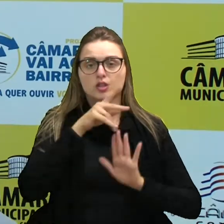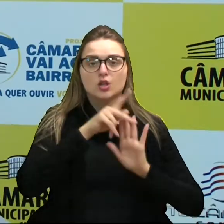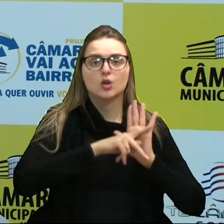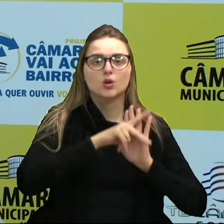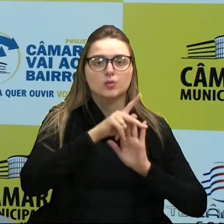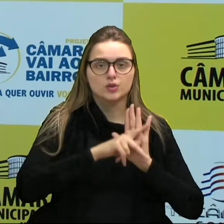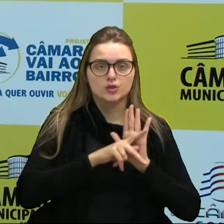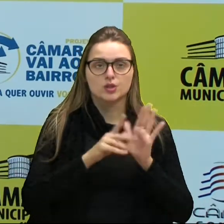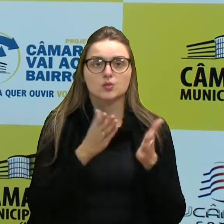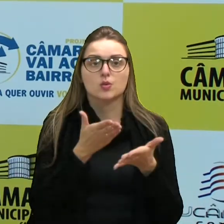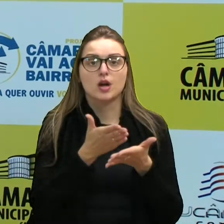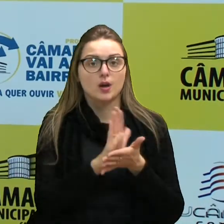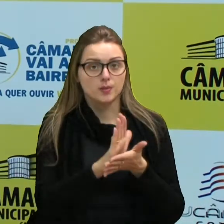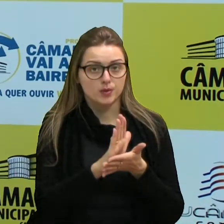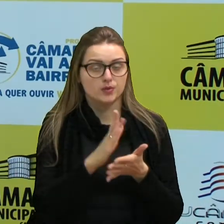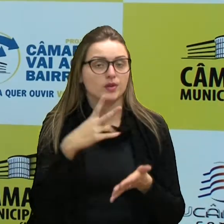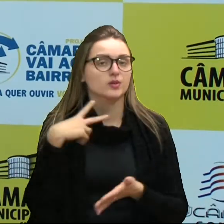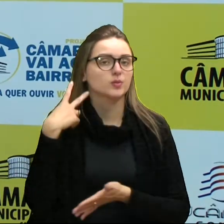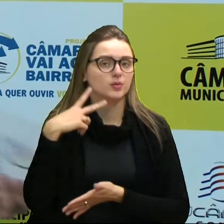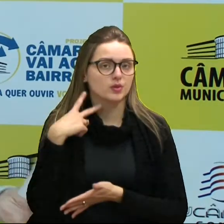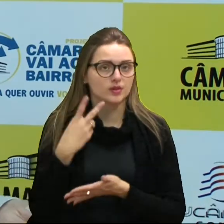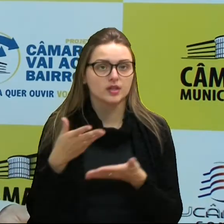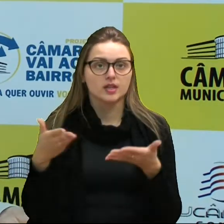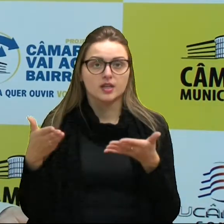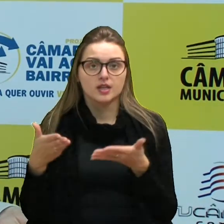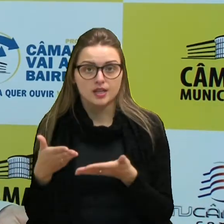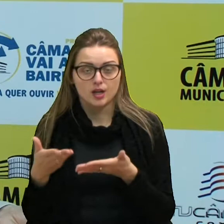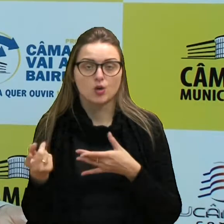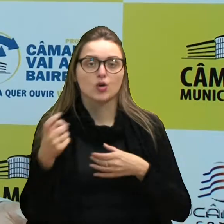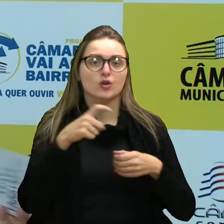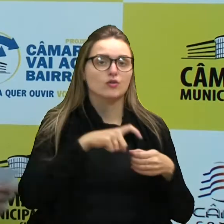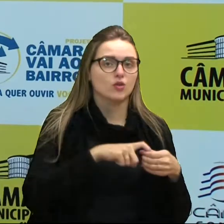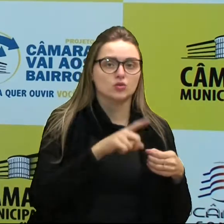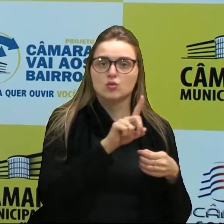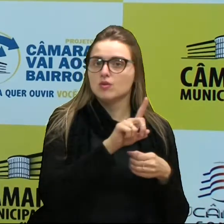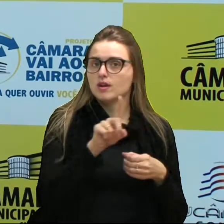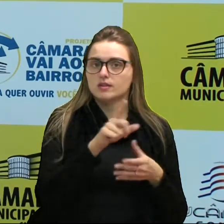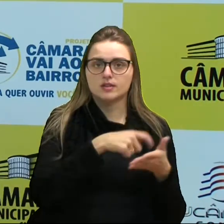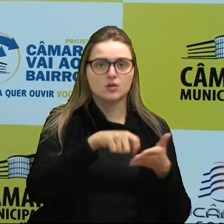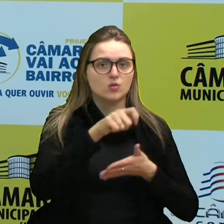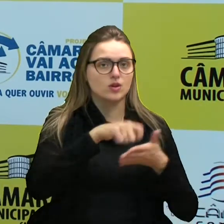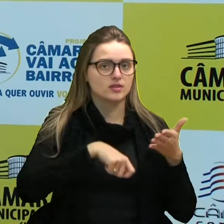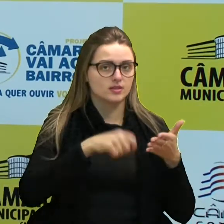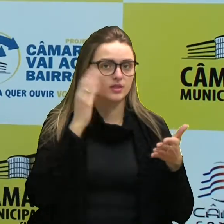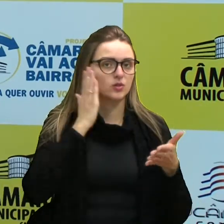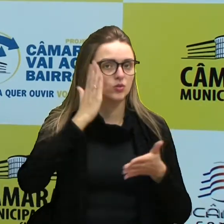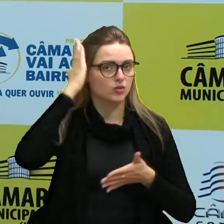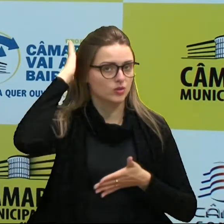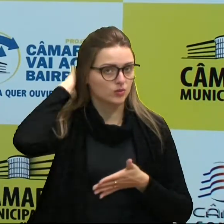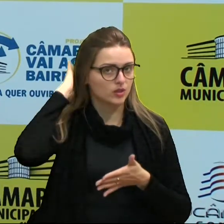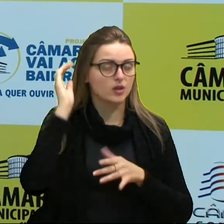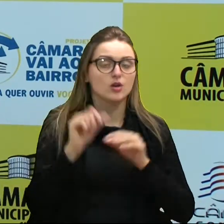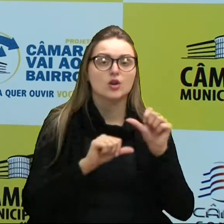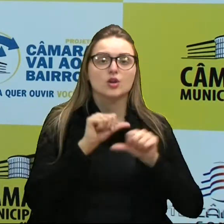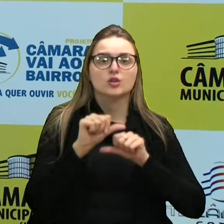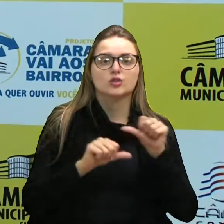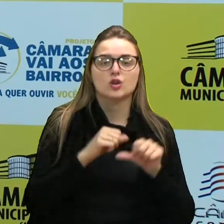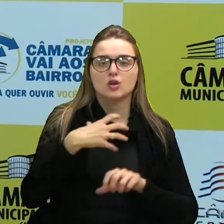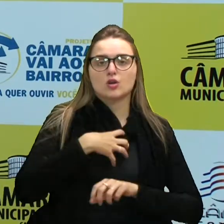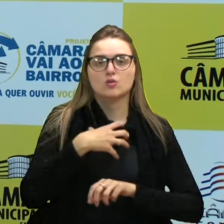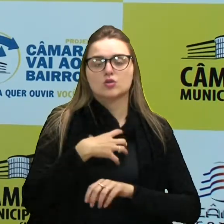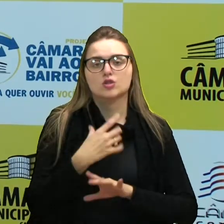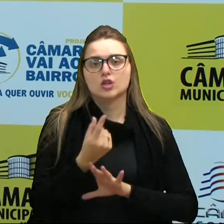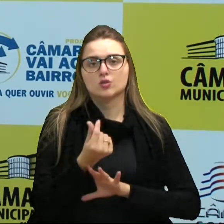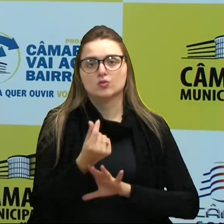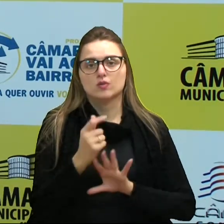foi aprovado pelos vereadores e agora voltou com veto total do Executivo, muda a forma de cobrança realizada